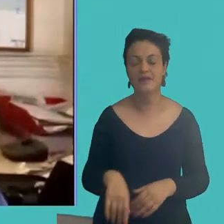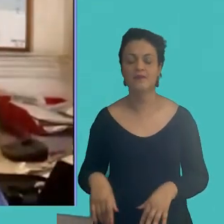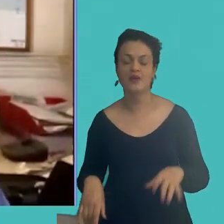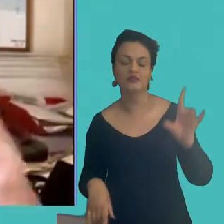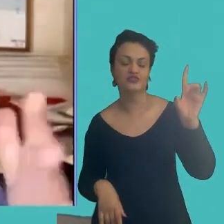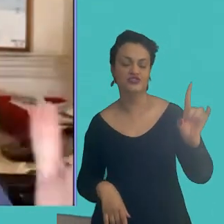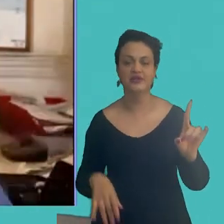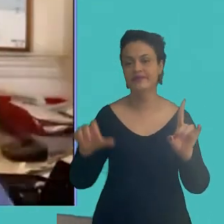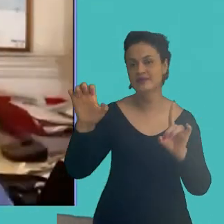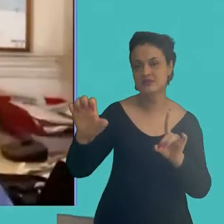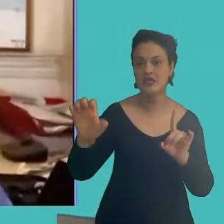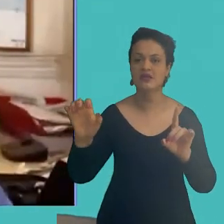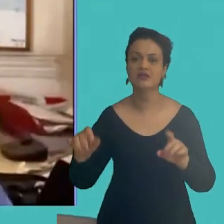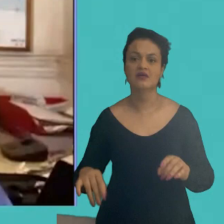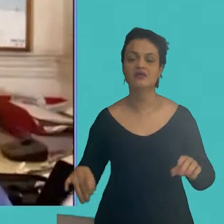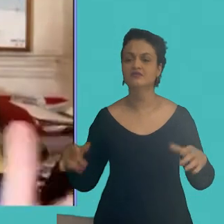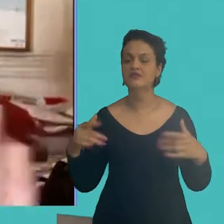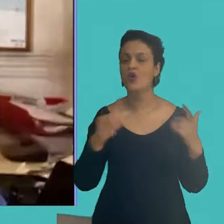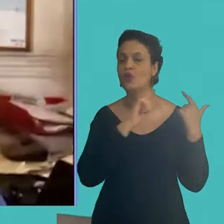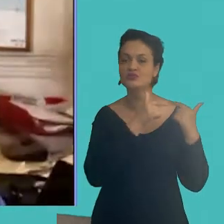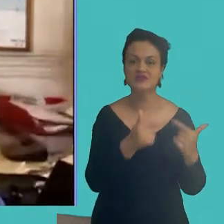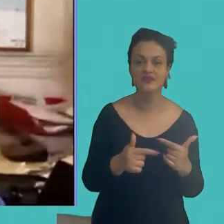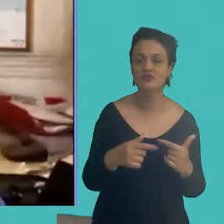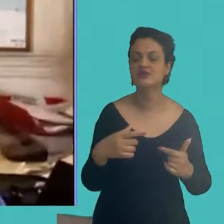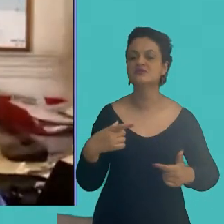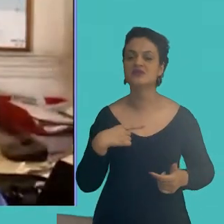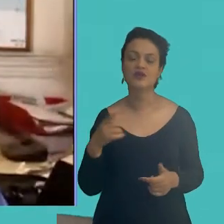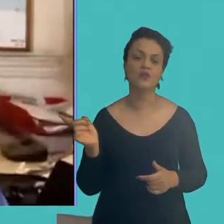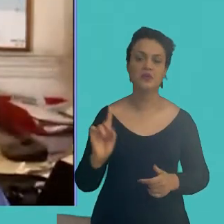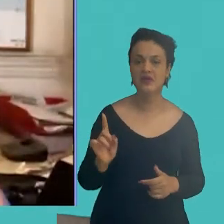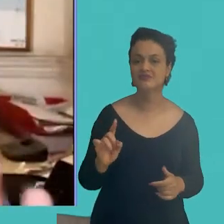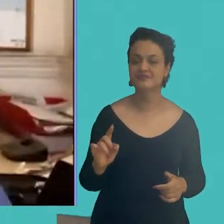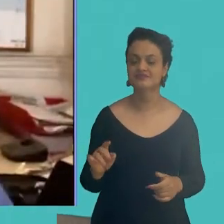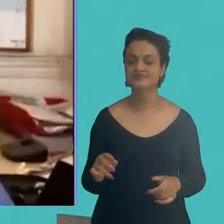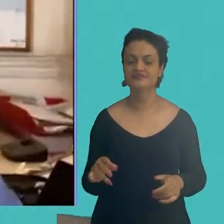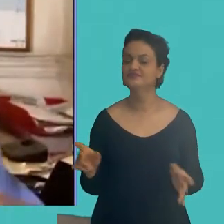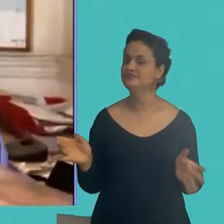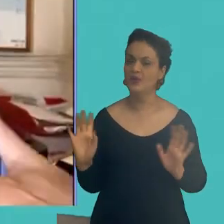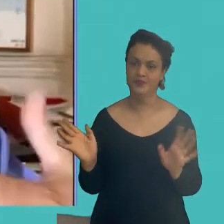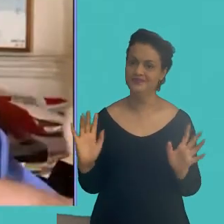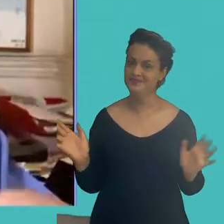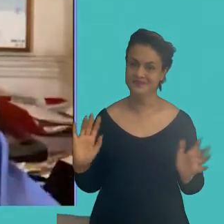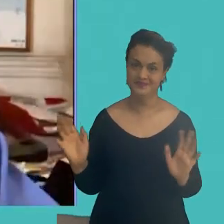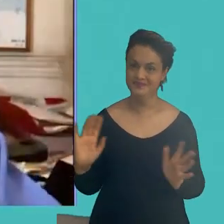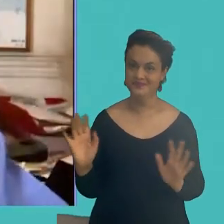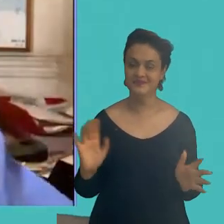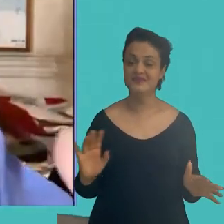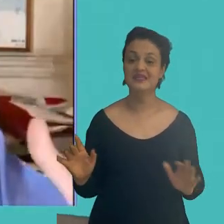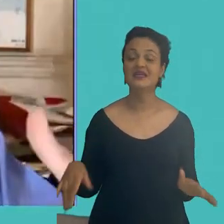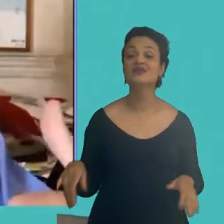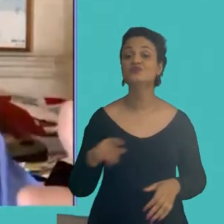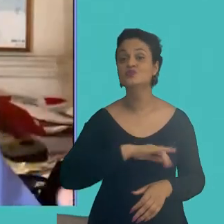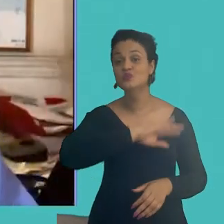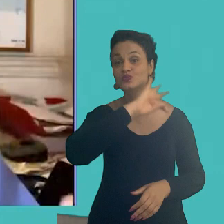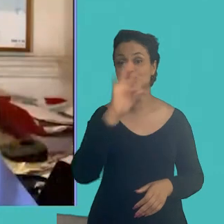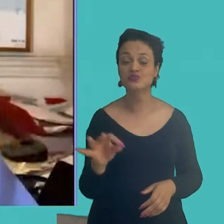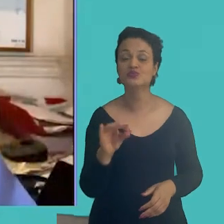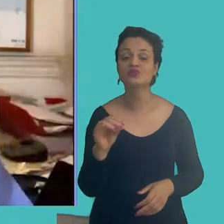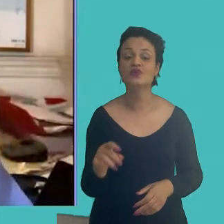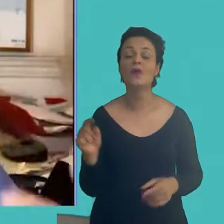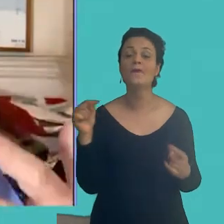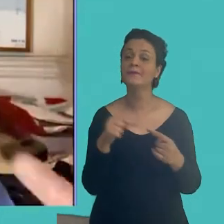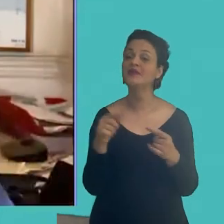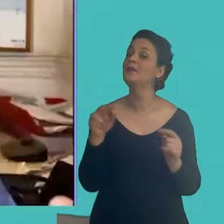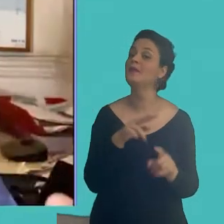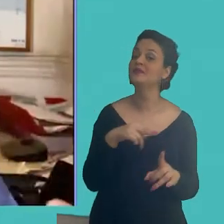Brasil, conservadorismo no Brasil ou não conservadorismo no Brasil. Isto está dentro de uma perspectiva